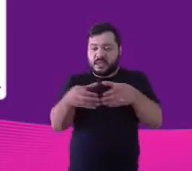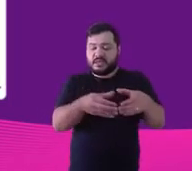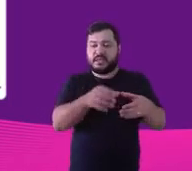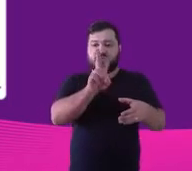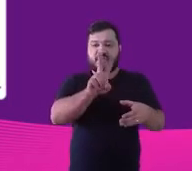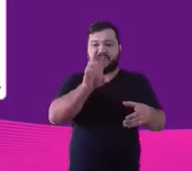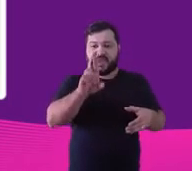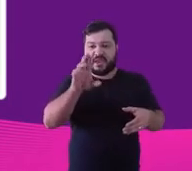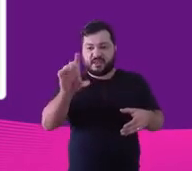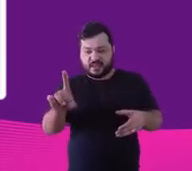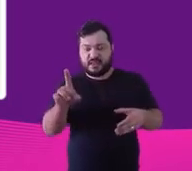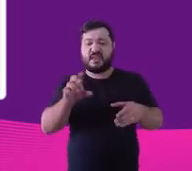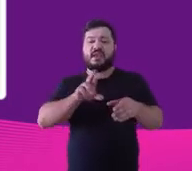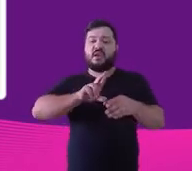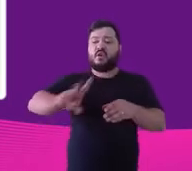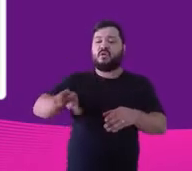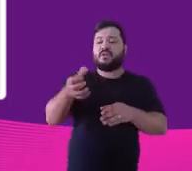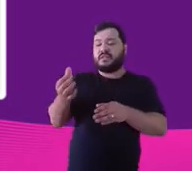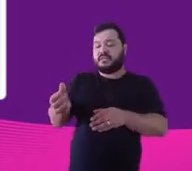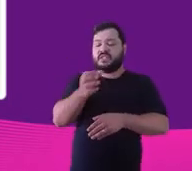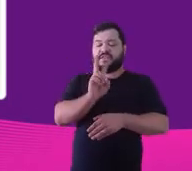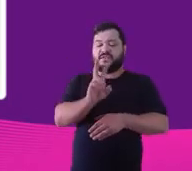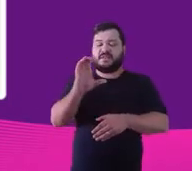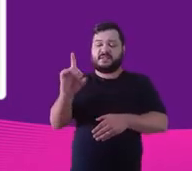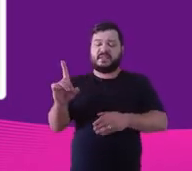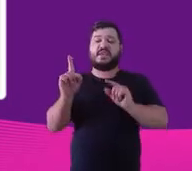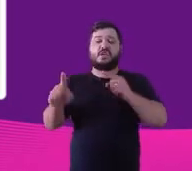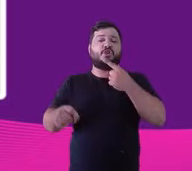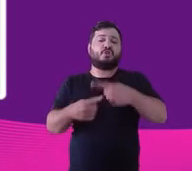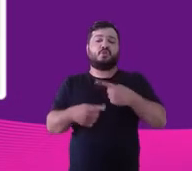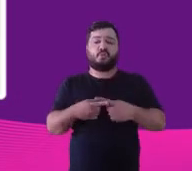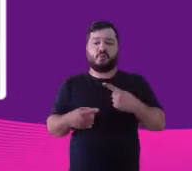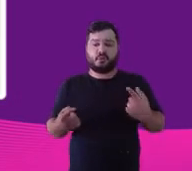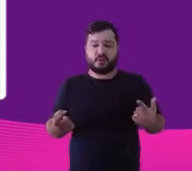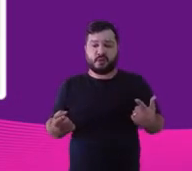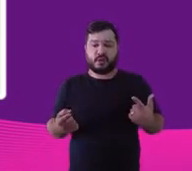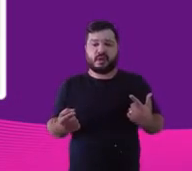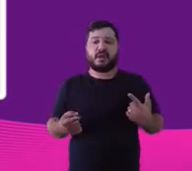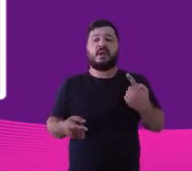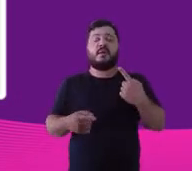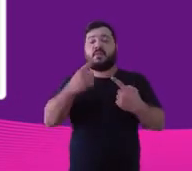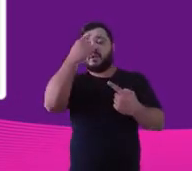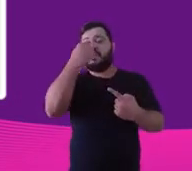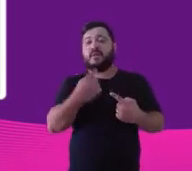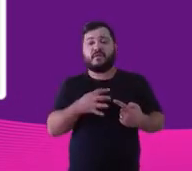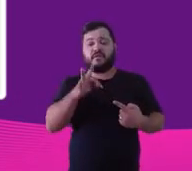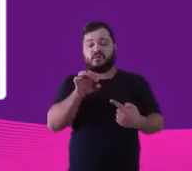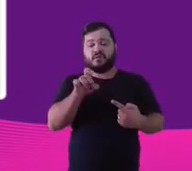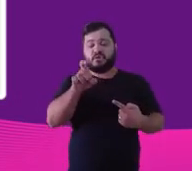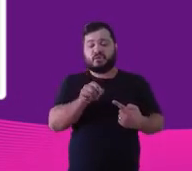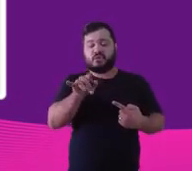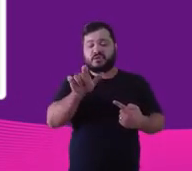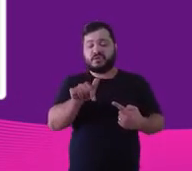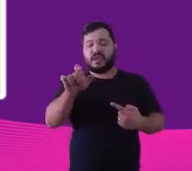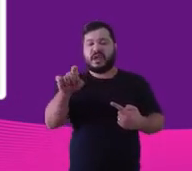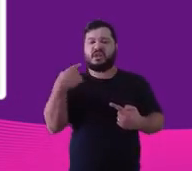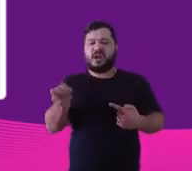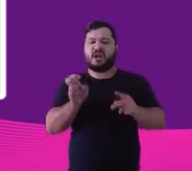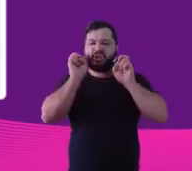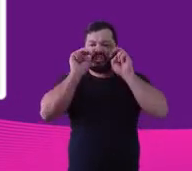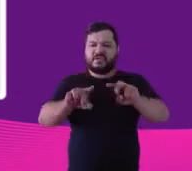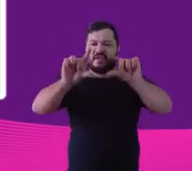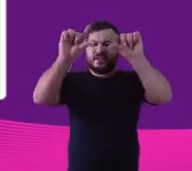tiver rb65 ggcd isso você tá provavelmente o perfil de toxicidade a gente vê que teve